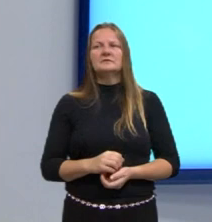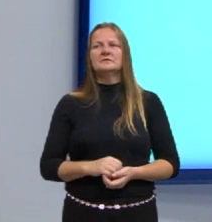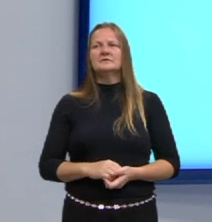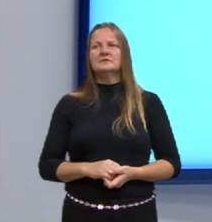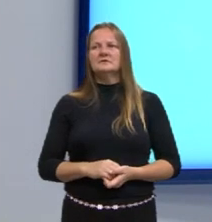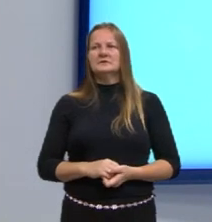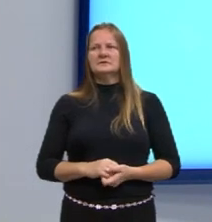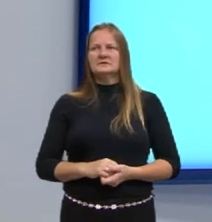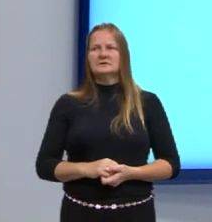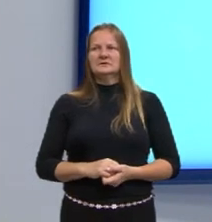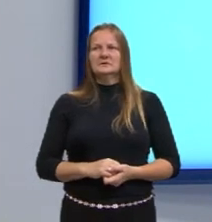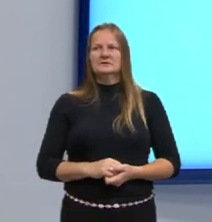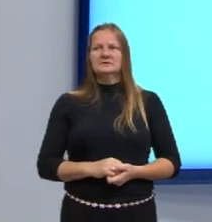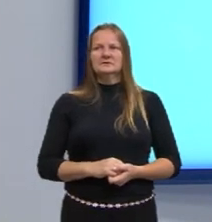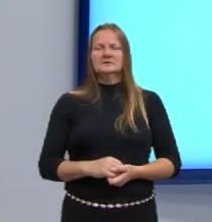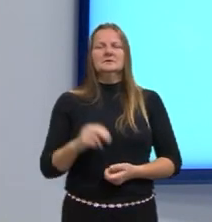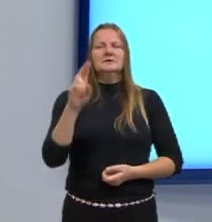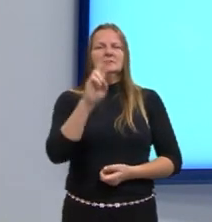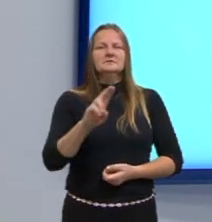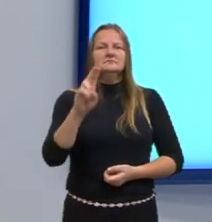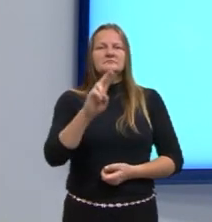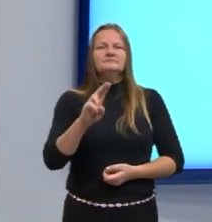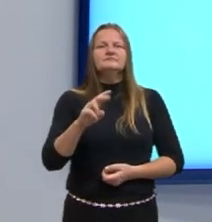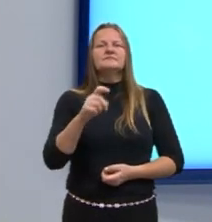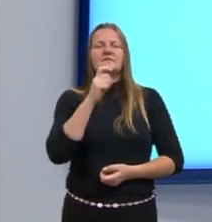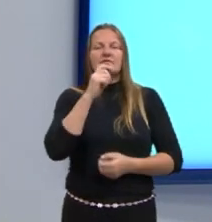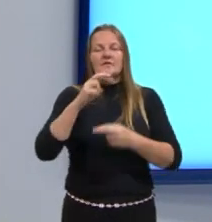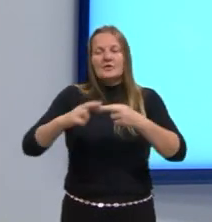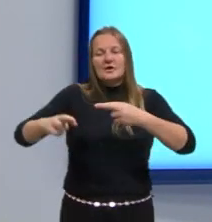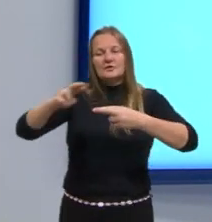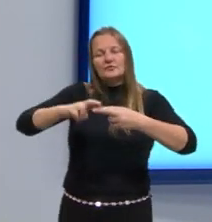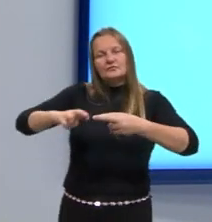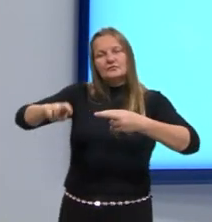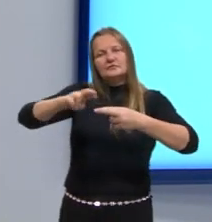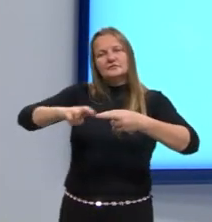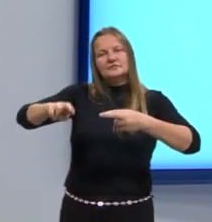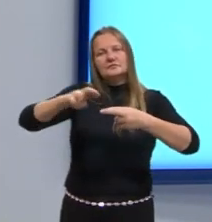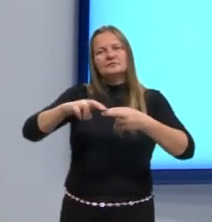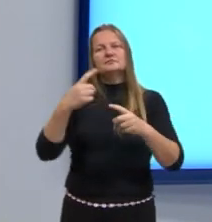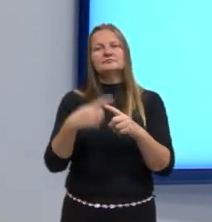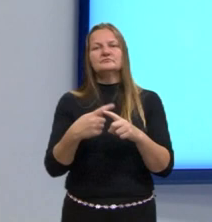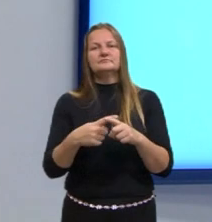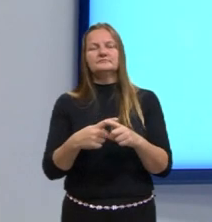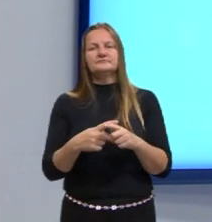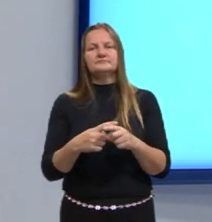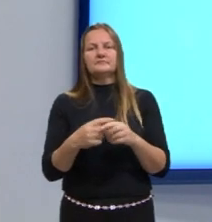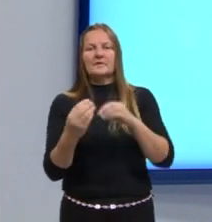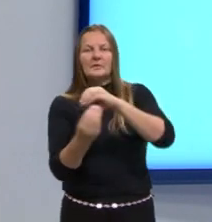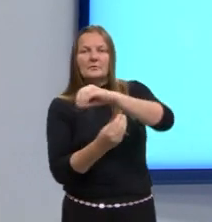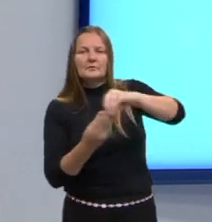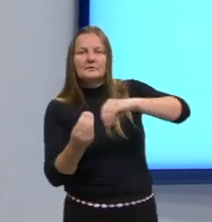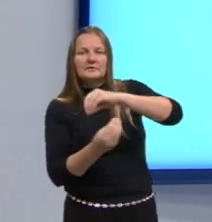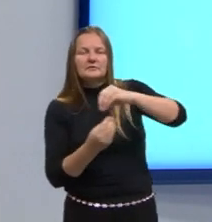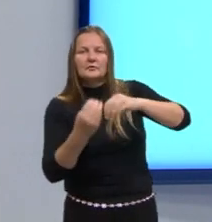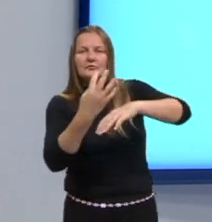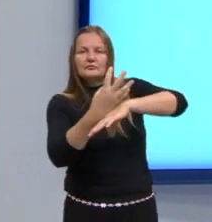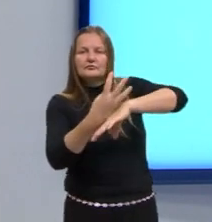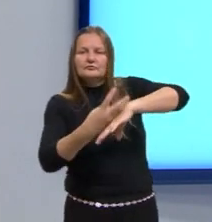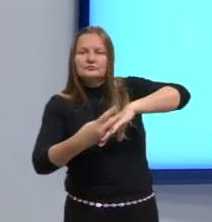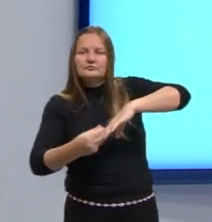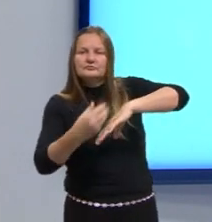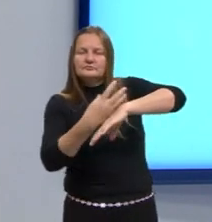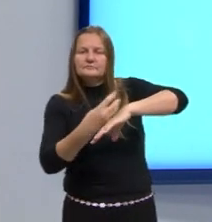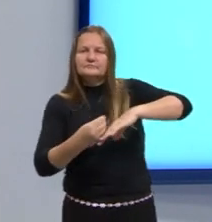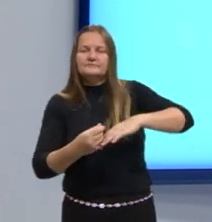polímeros é a utilização de fontes renováveis porque através do processo de biodegradação eu vou estar